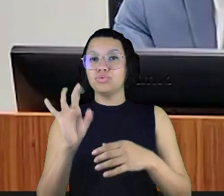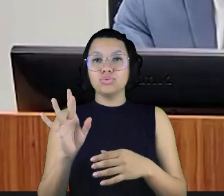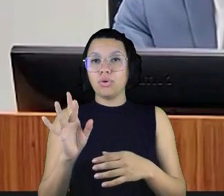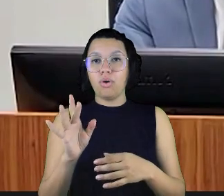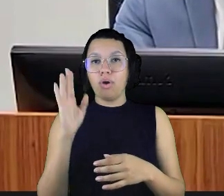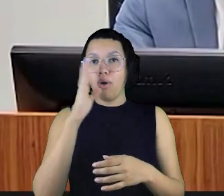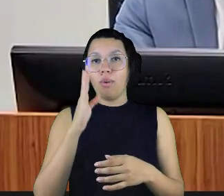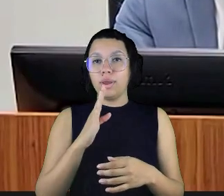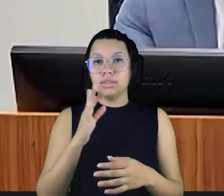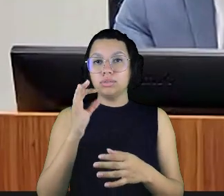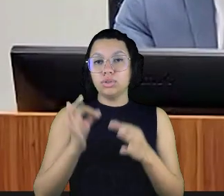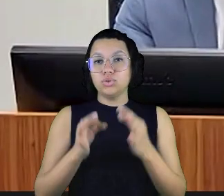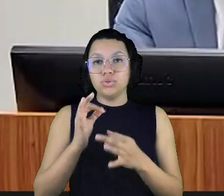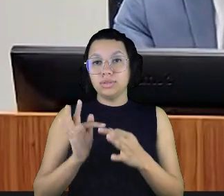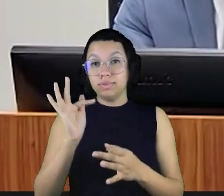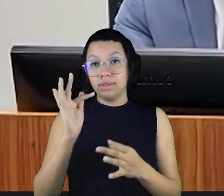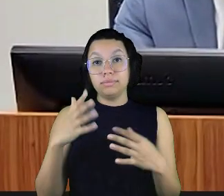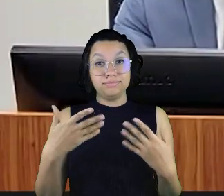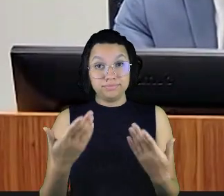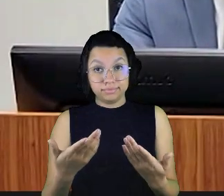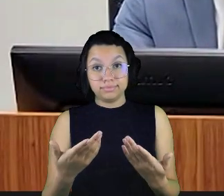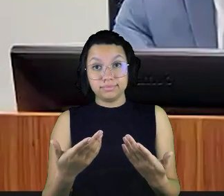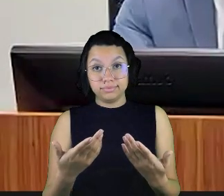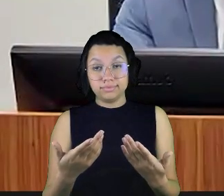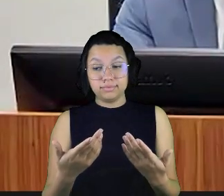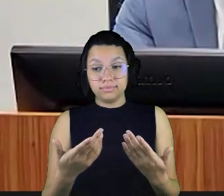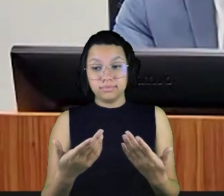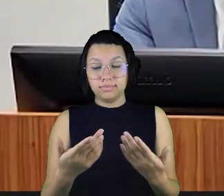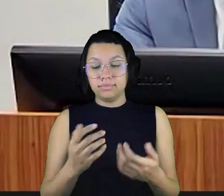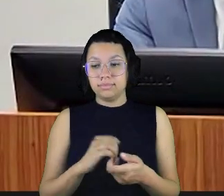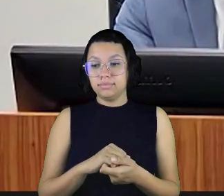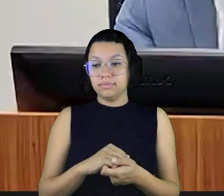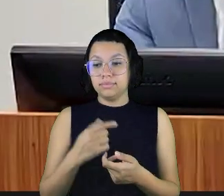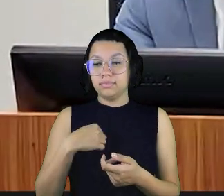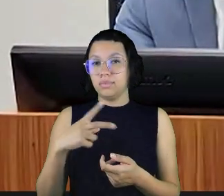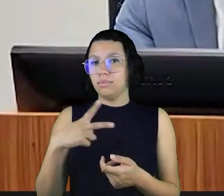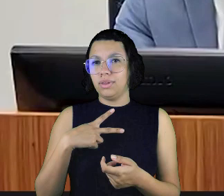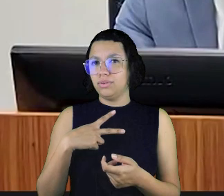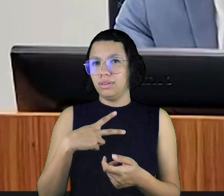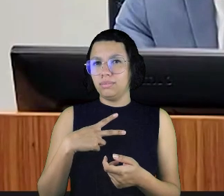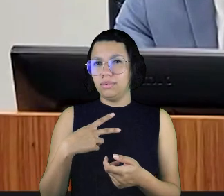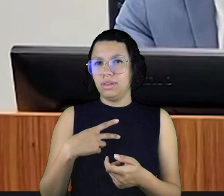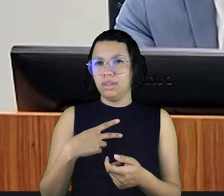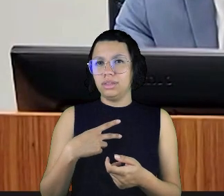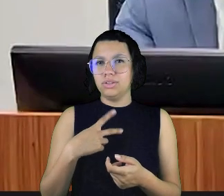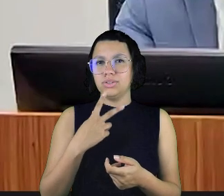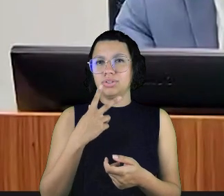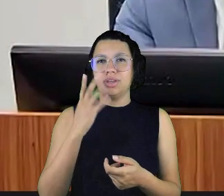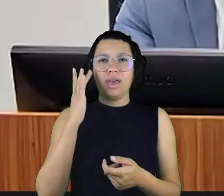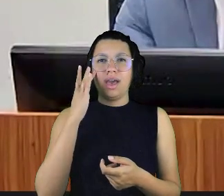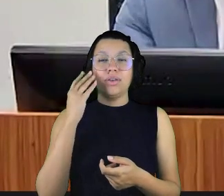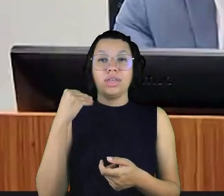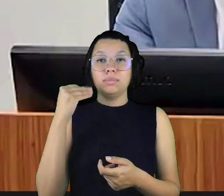Então, eu particularmente acho que a experiência deles é bastante importante, bastante